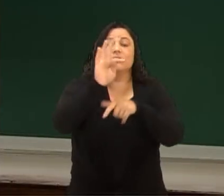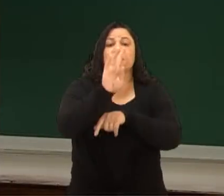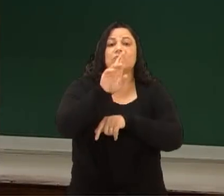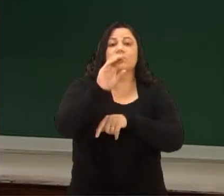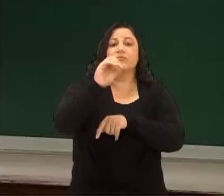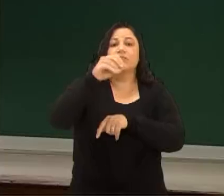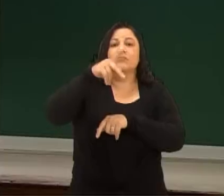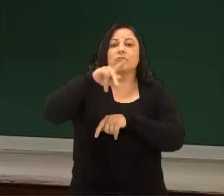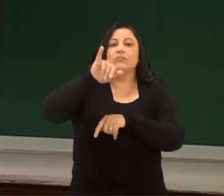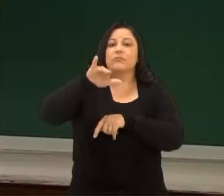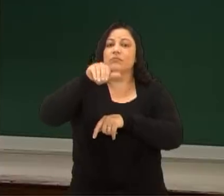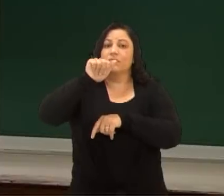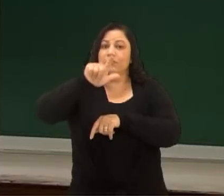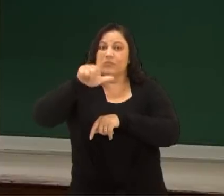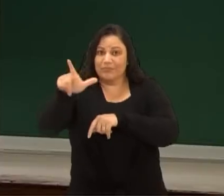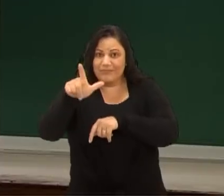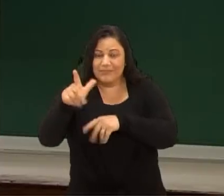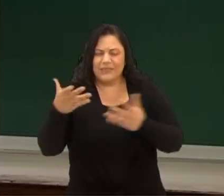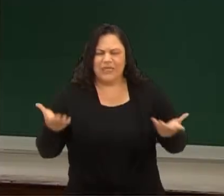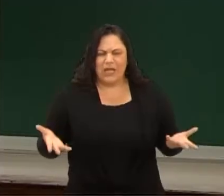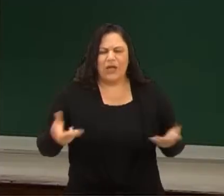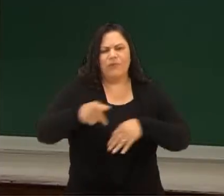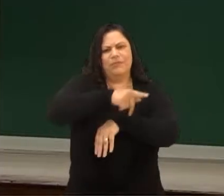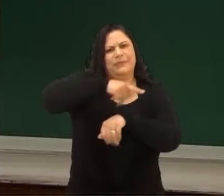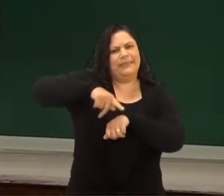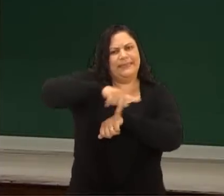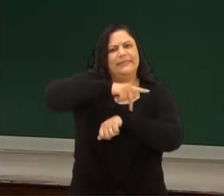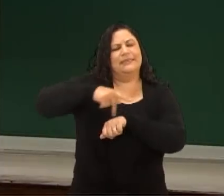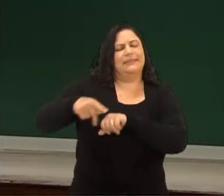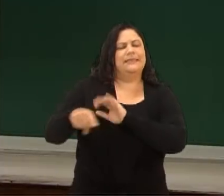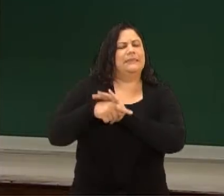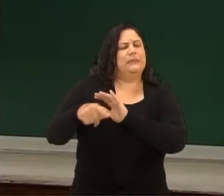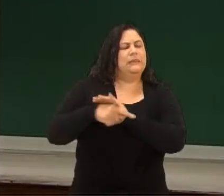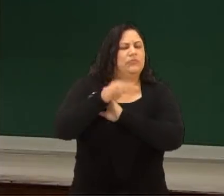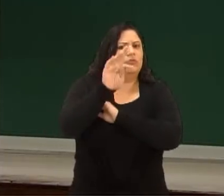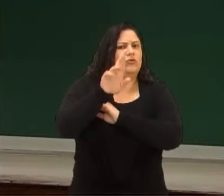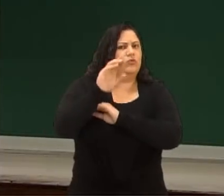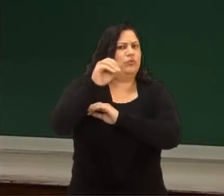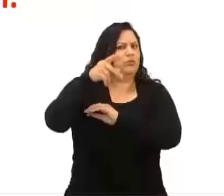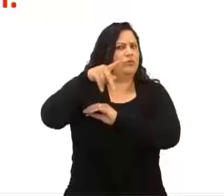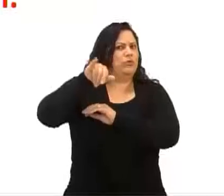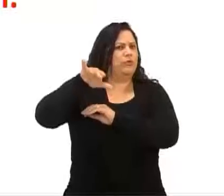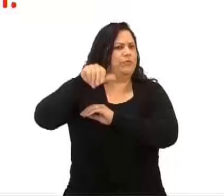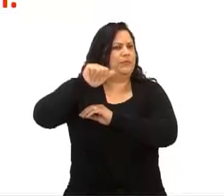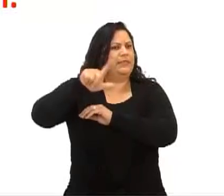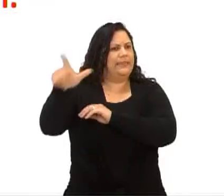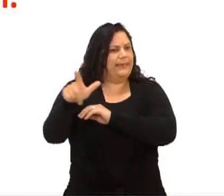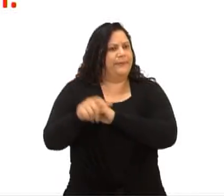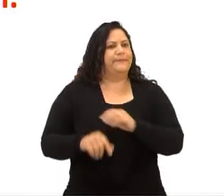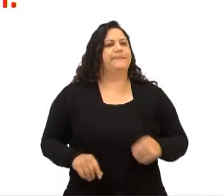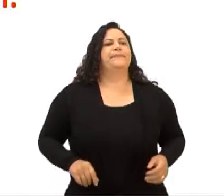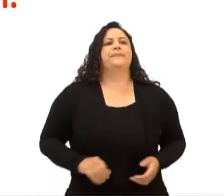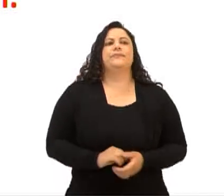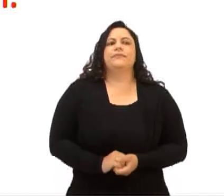falar que o Brasil é um país tropical? Não ouviram? Então, aqui o deserto do Saara e